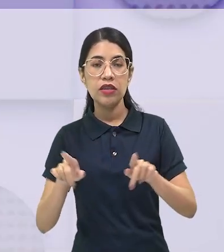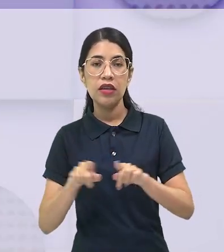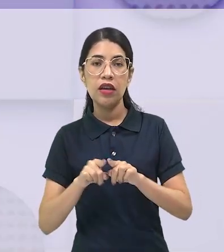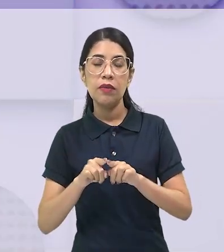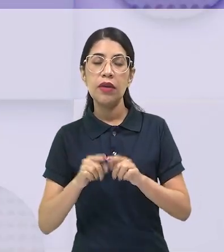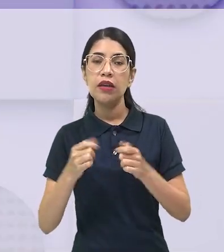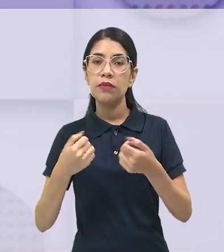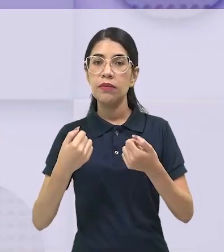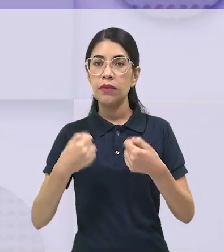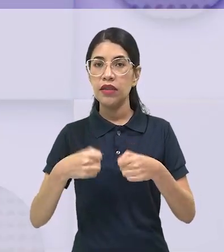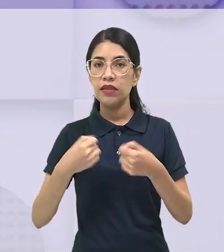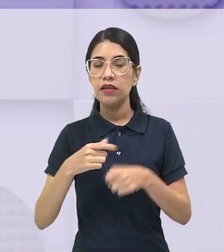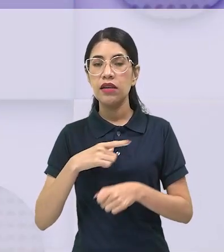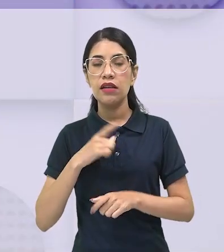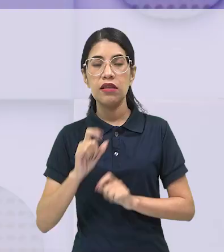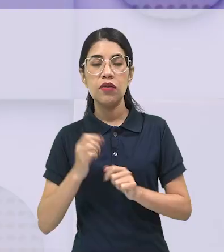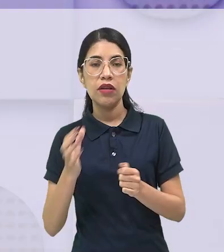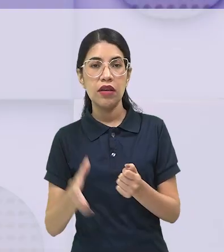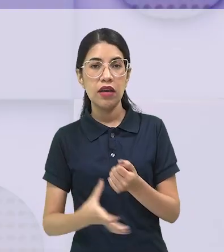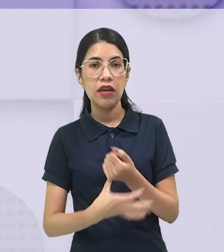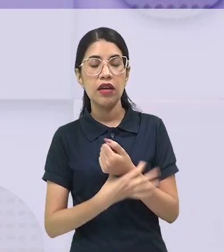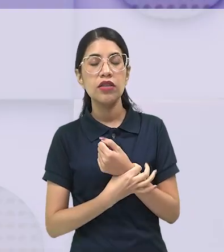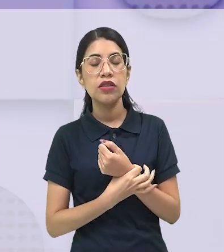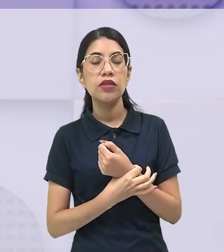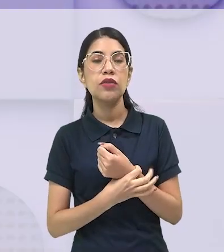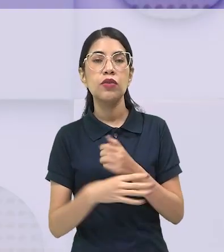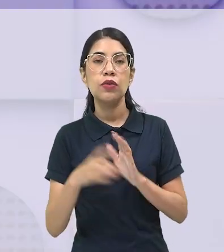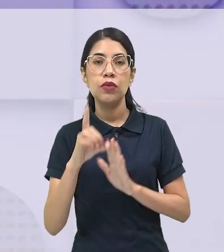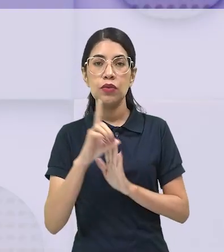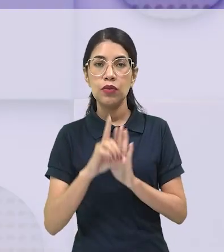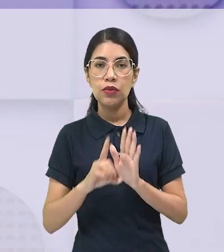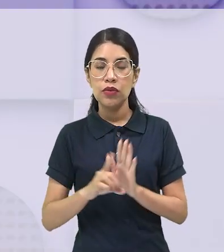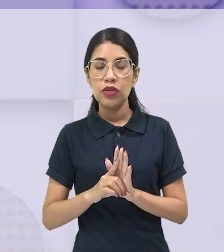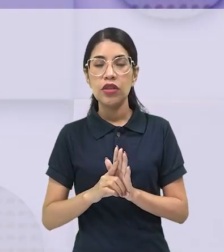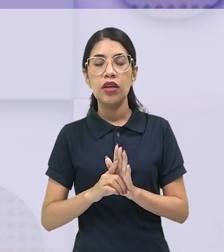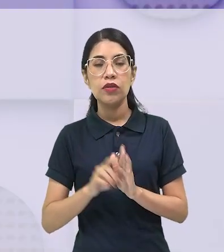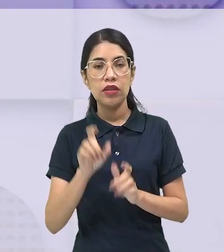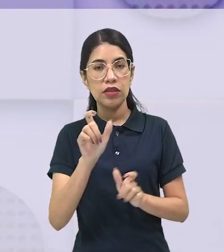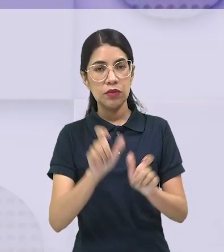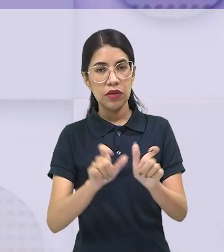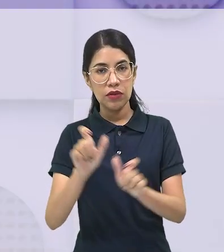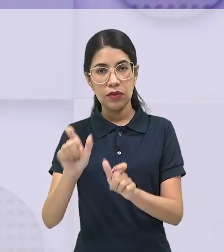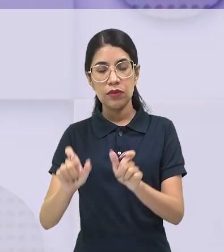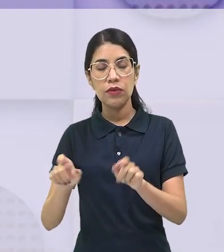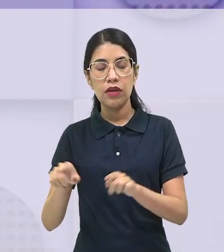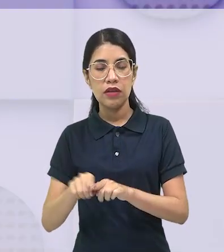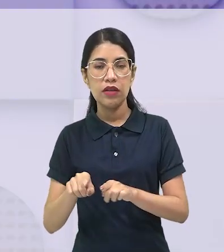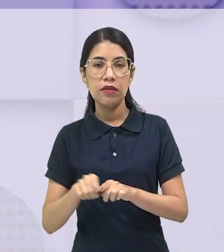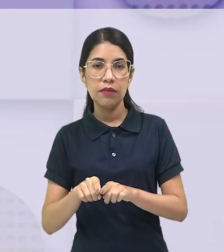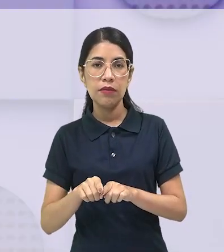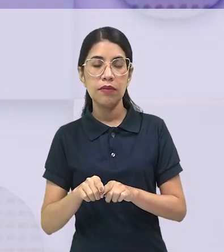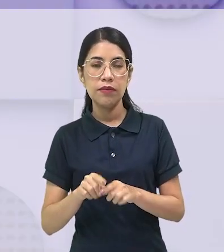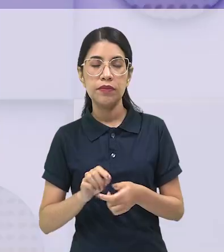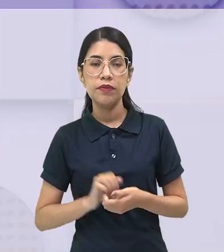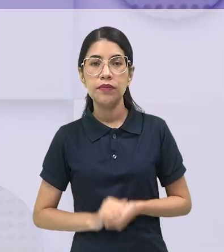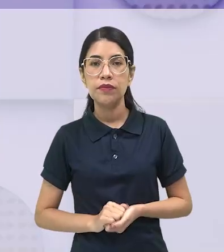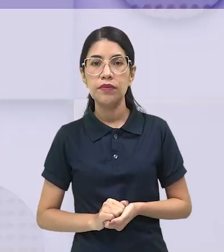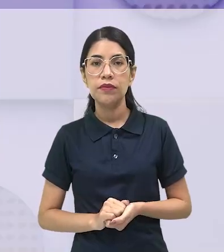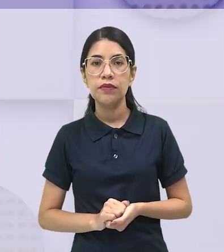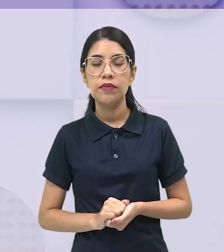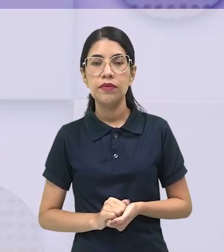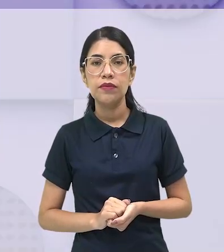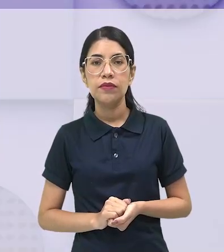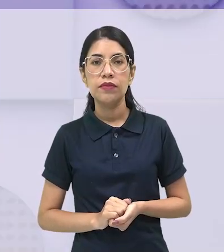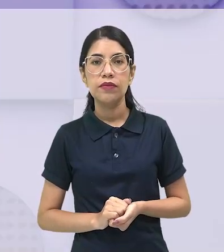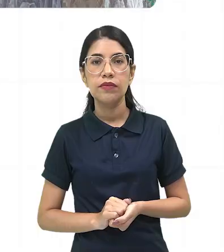nasce a necessidade de garantir o direito também a esses cidadãos, né, de outros grupos religiosos.